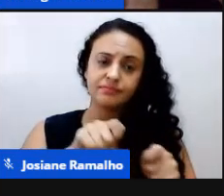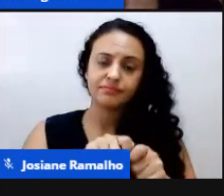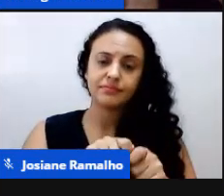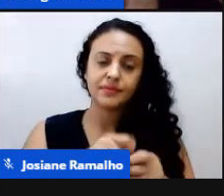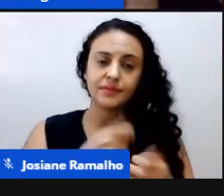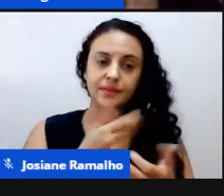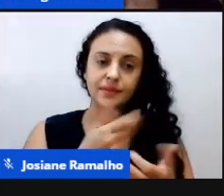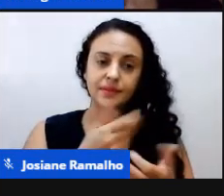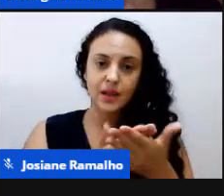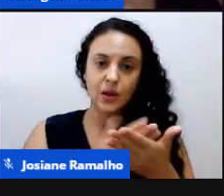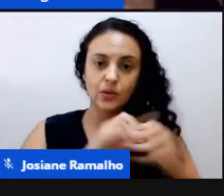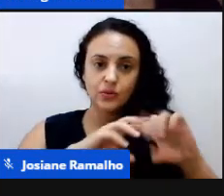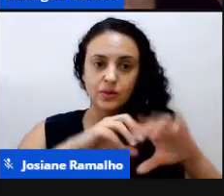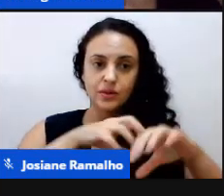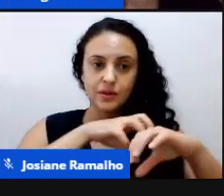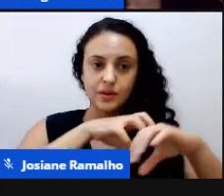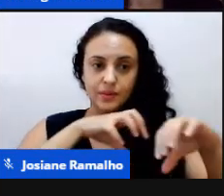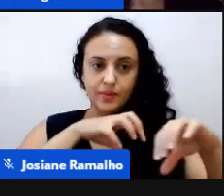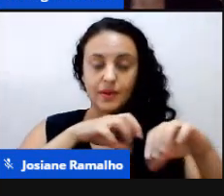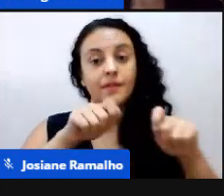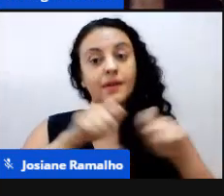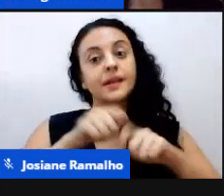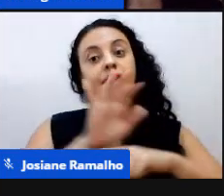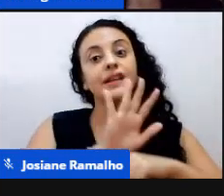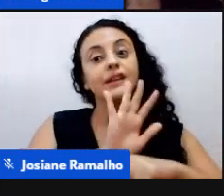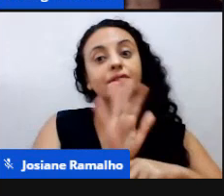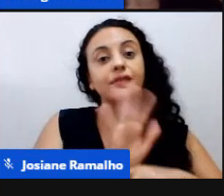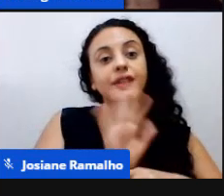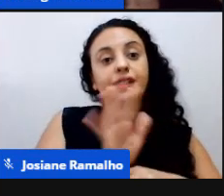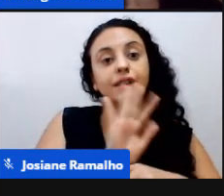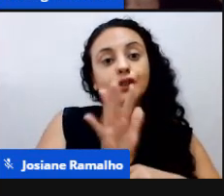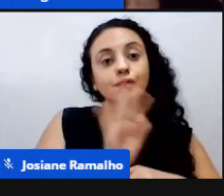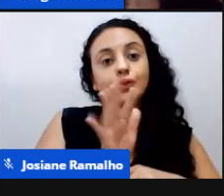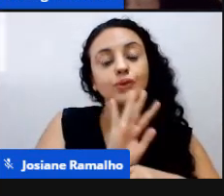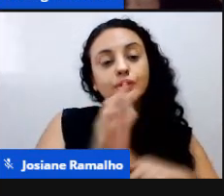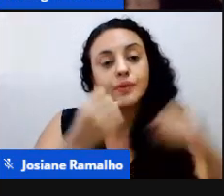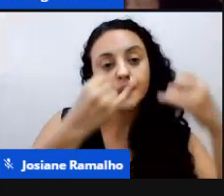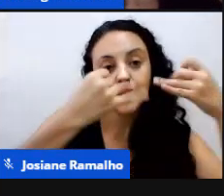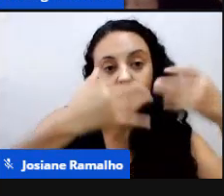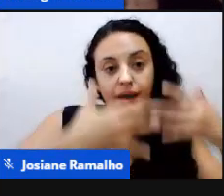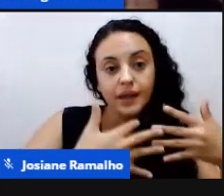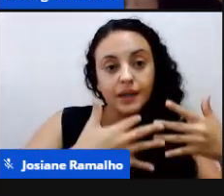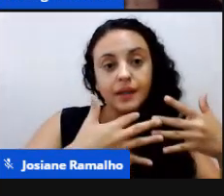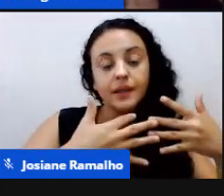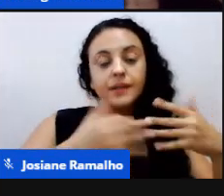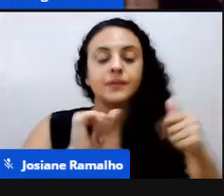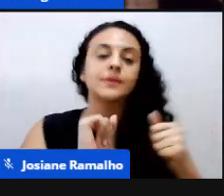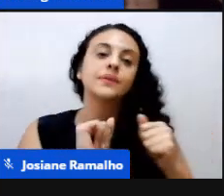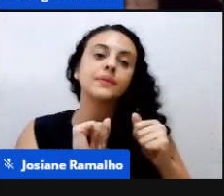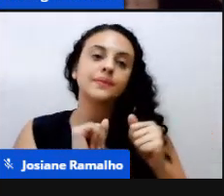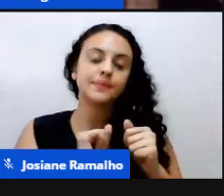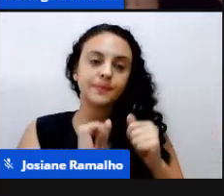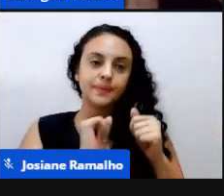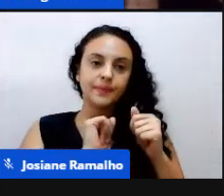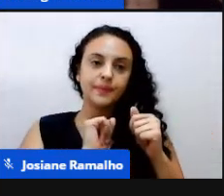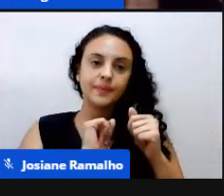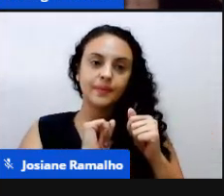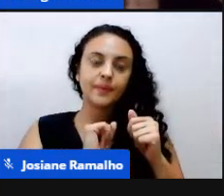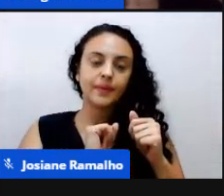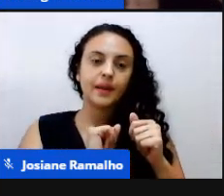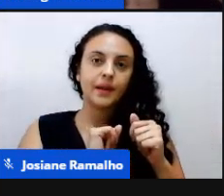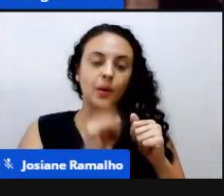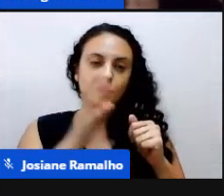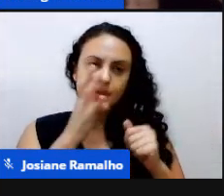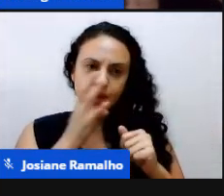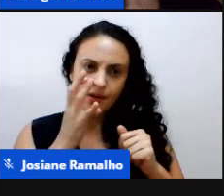remotas, né? Que é fazer os vídeos para essas crianças explicativos, acompanhar o desenvolvimento das crianças através do retorno dos